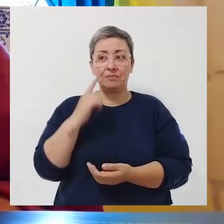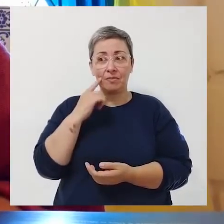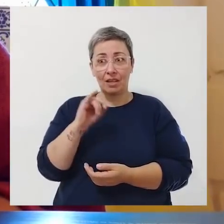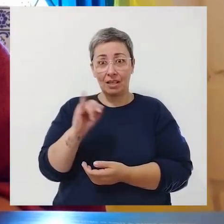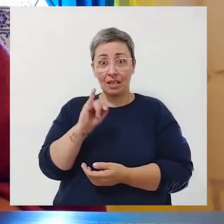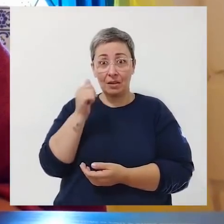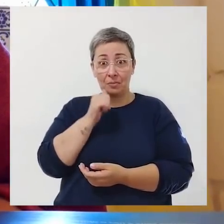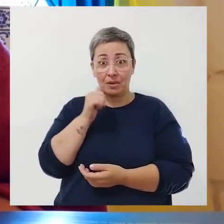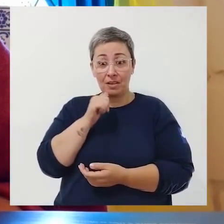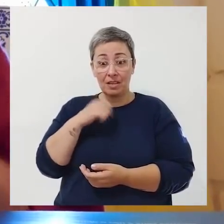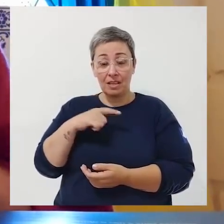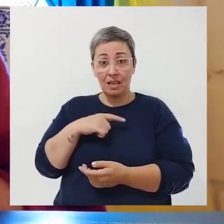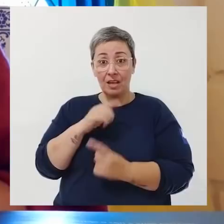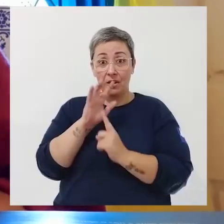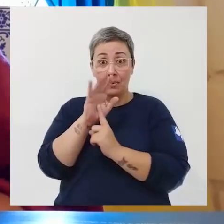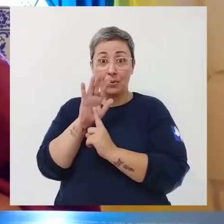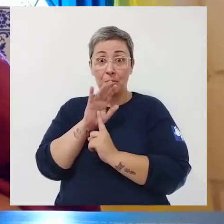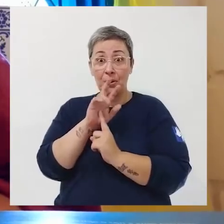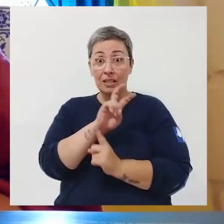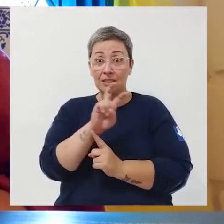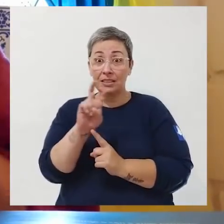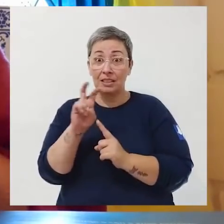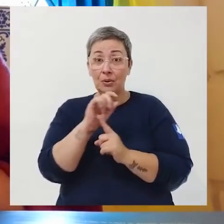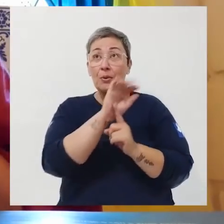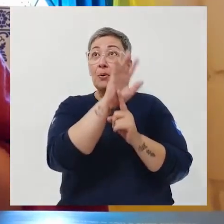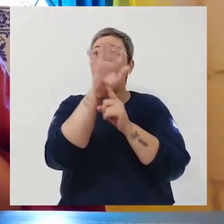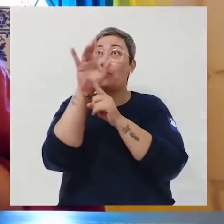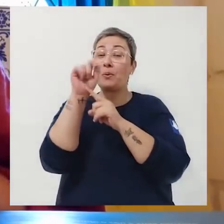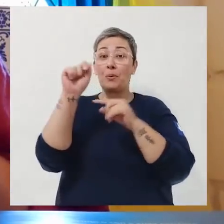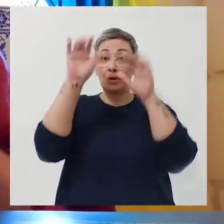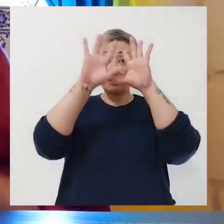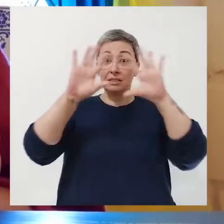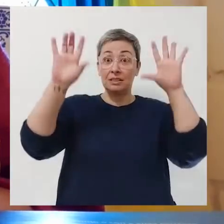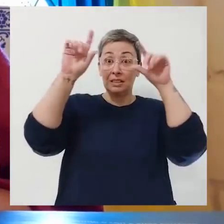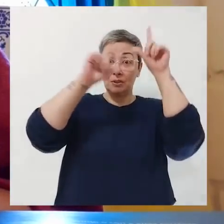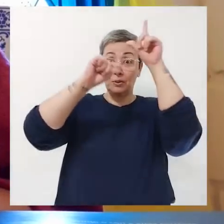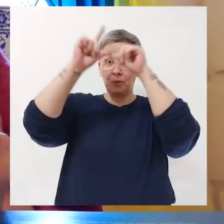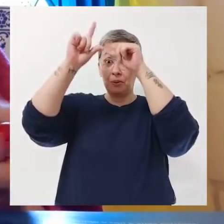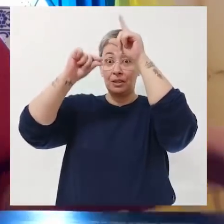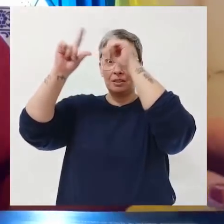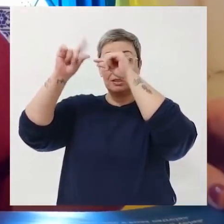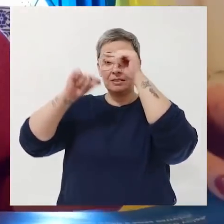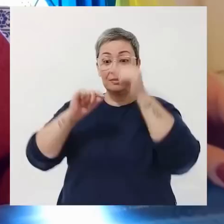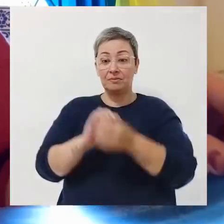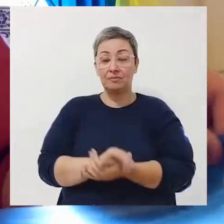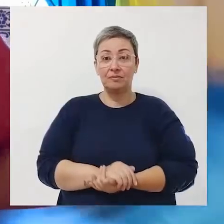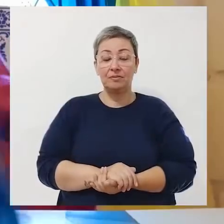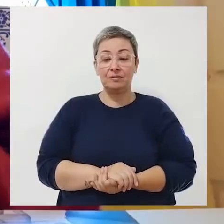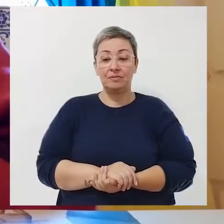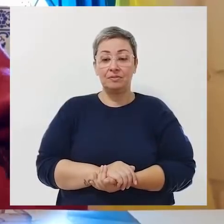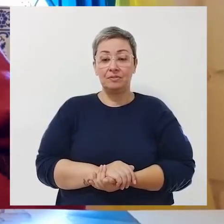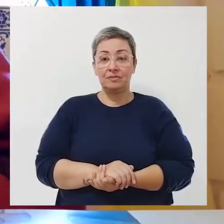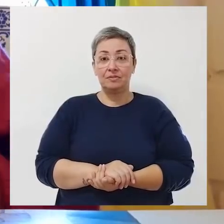Aí vem sua irmã com 5 velas, iluminando o céu e suas estrelas.